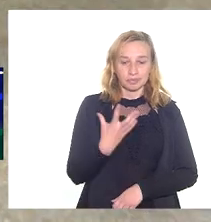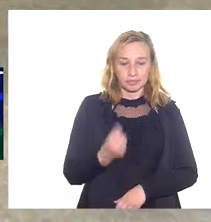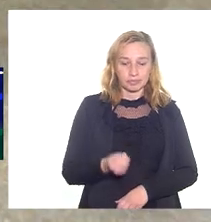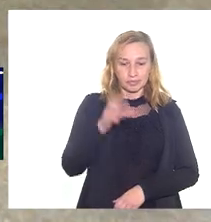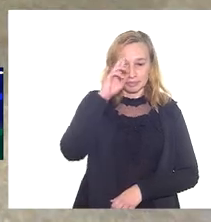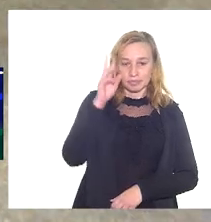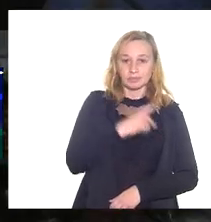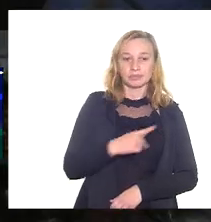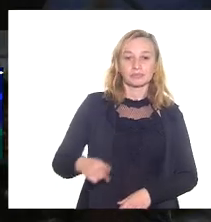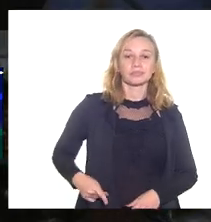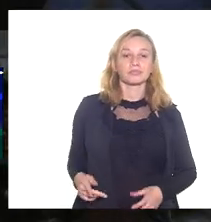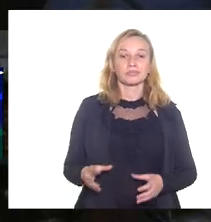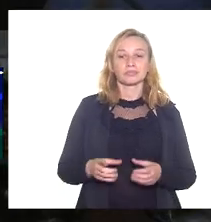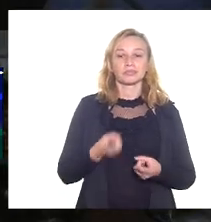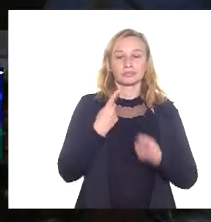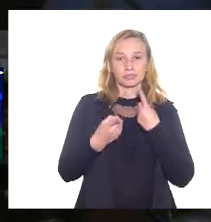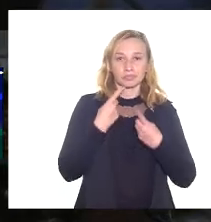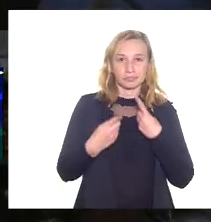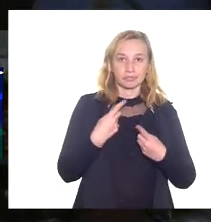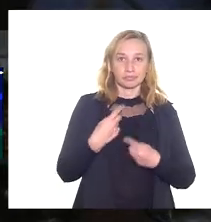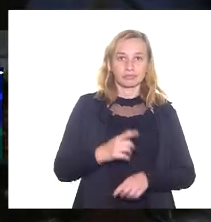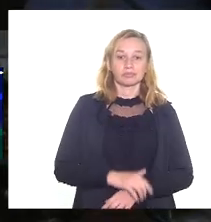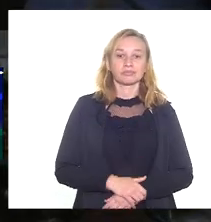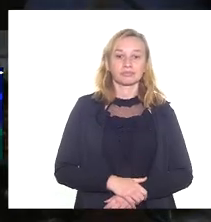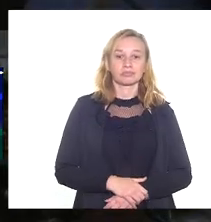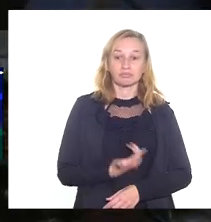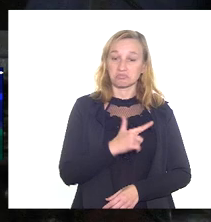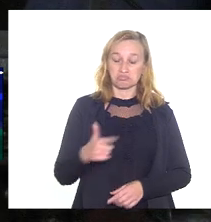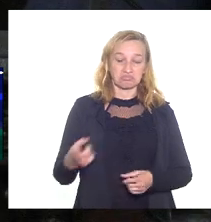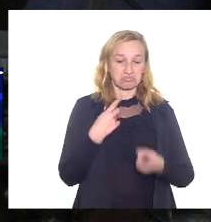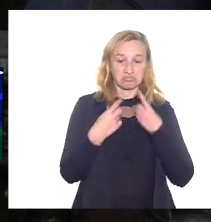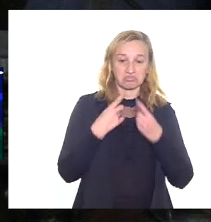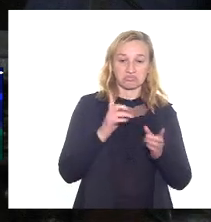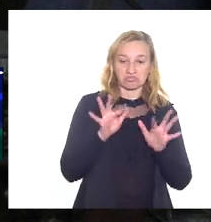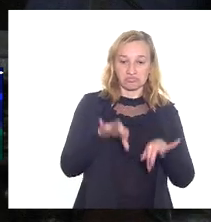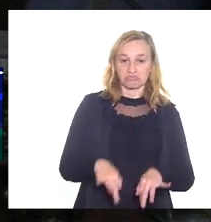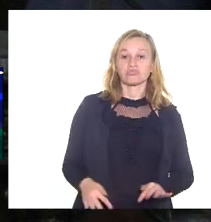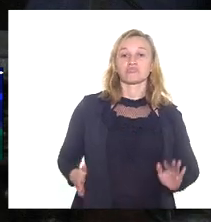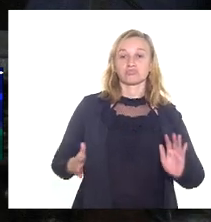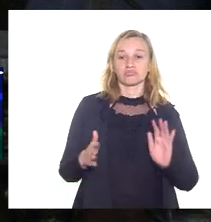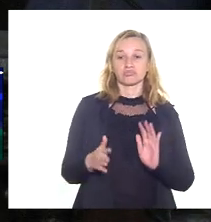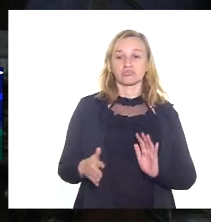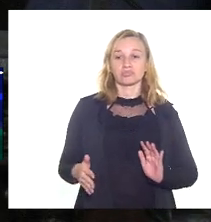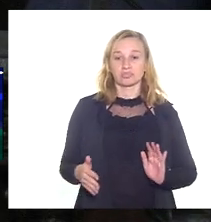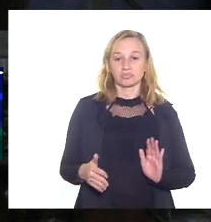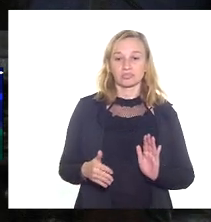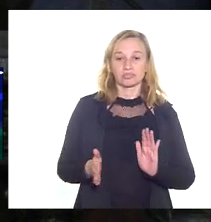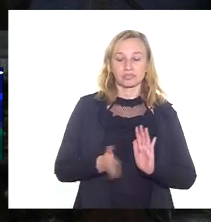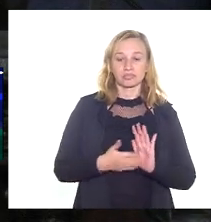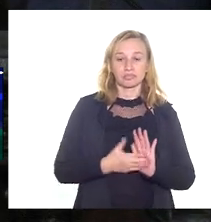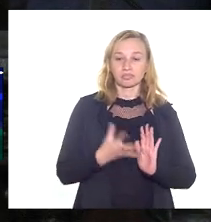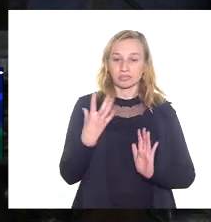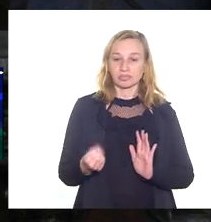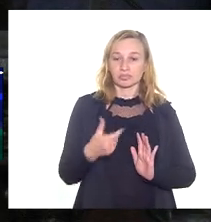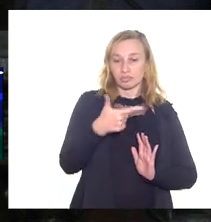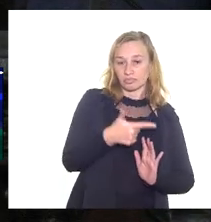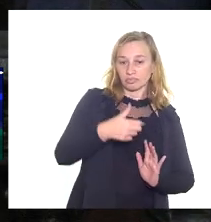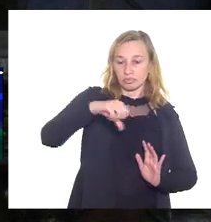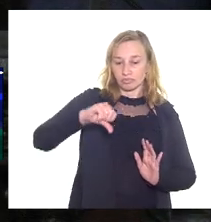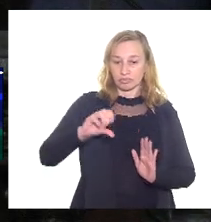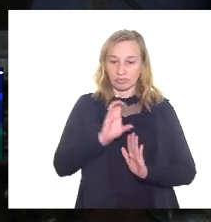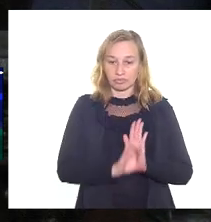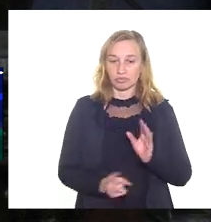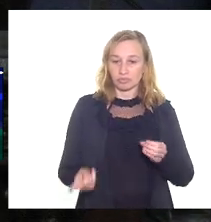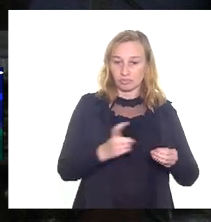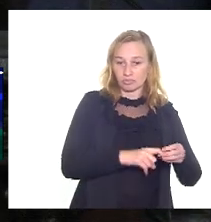Favorável, presidente. Os pareceres emitidos em discussão. Não havendo quem queira discutir, encerrada a discussão. O presidente proposta recebeu 29 emendas